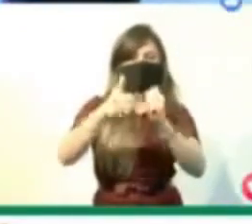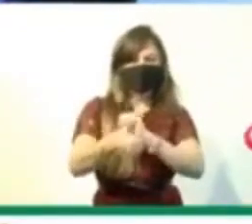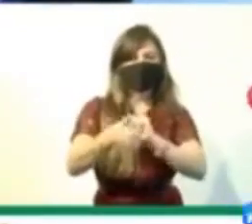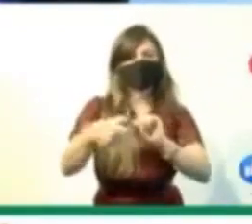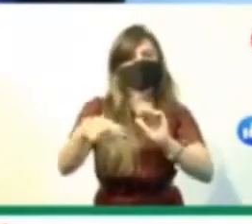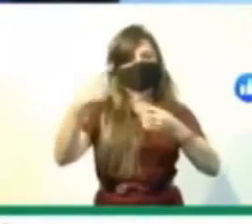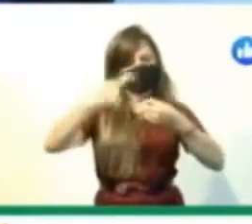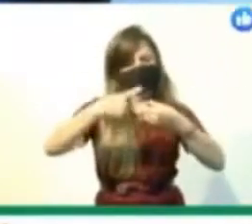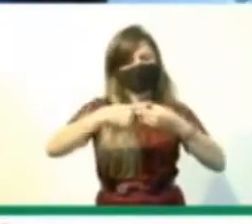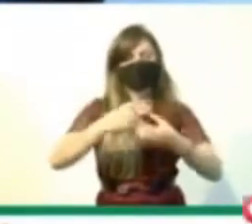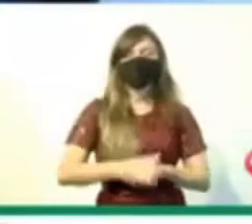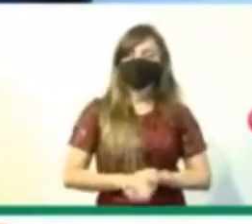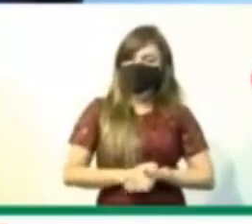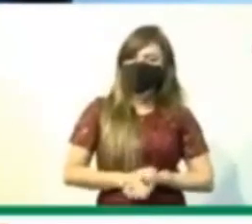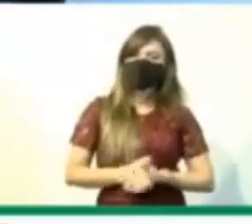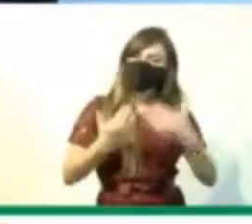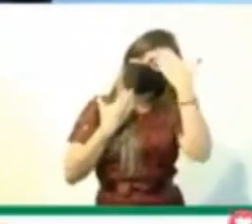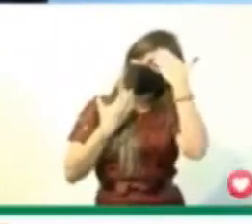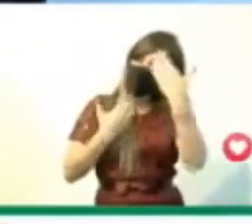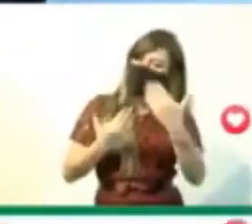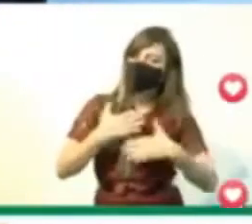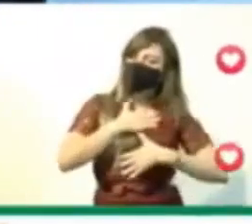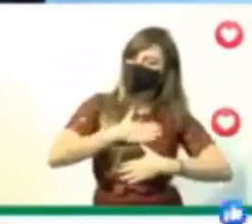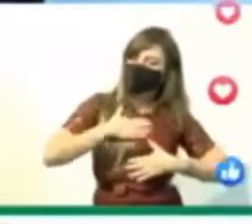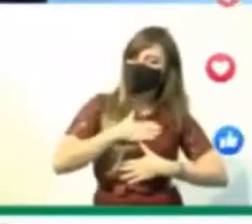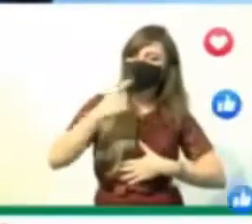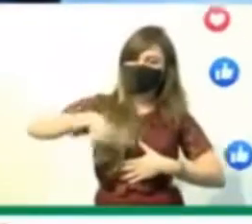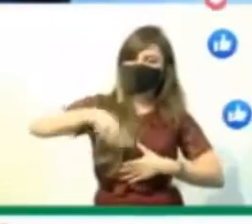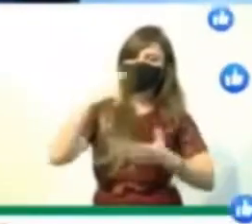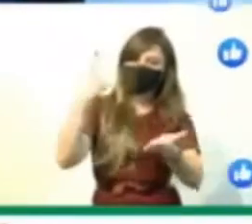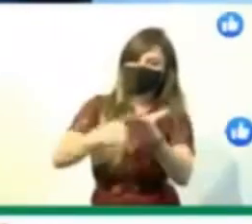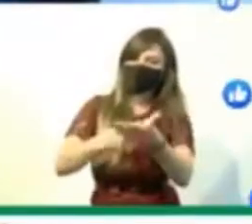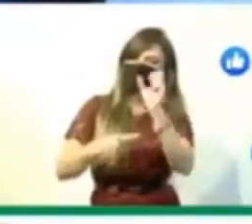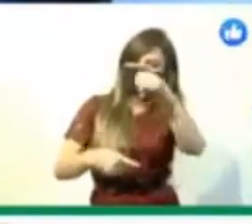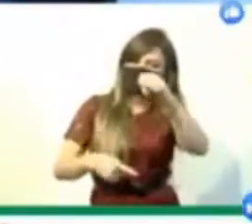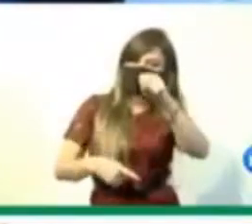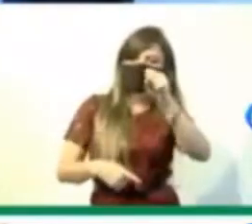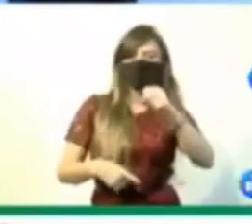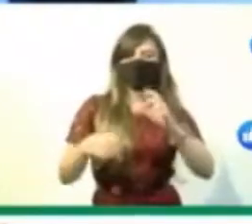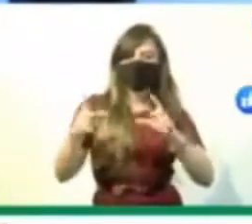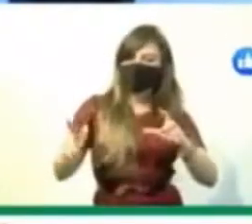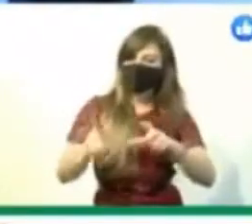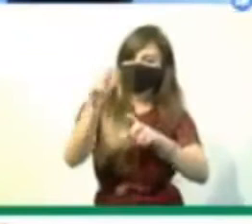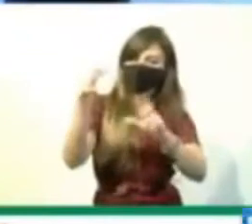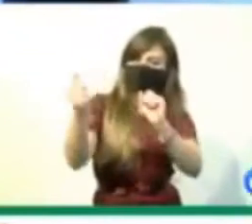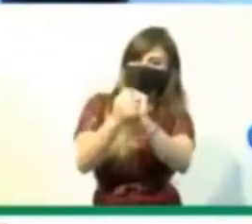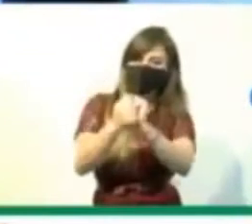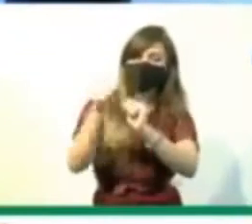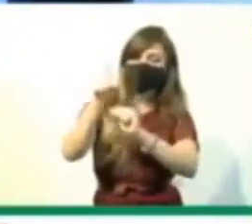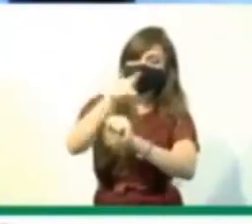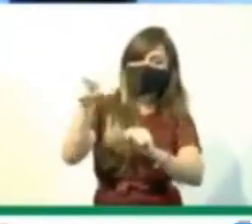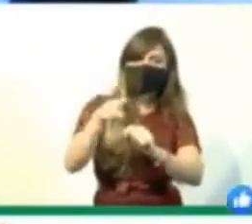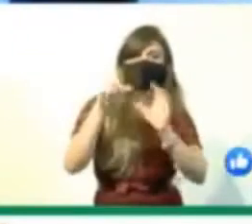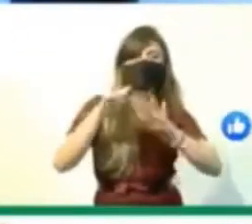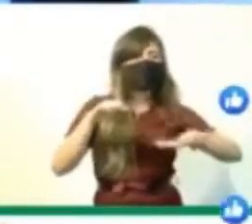Milagres. Não, obrigado, Liel. Será um prazer. Nós vamos combinar. E você já começa a procurar